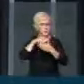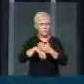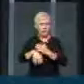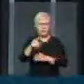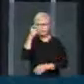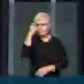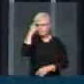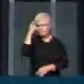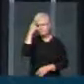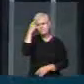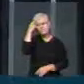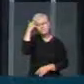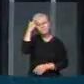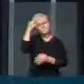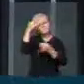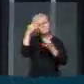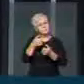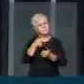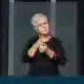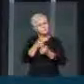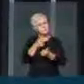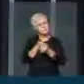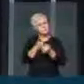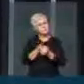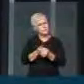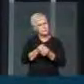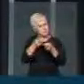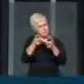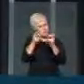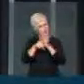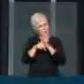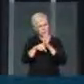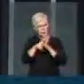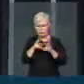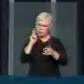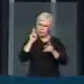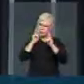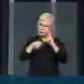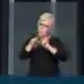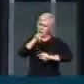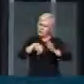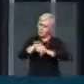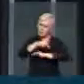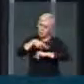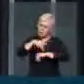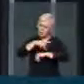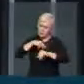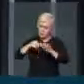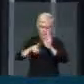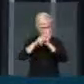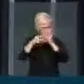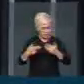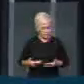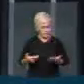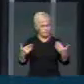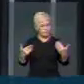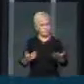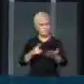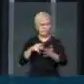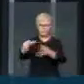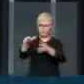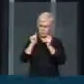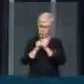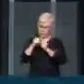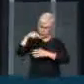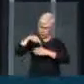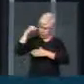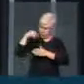consciência, que olhem para o país que eles representam, que olham para o país que eles aqui são trazidos pelo